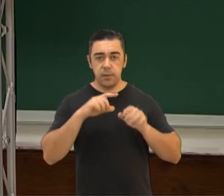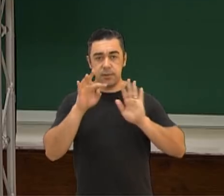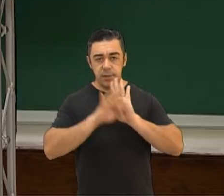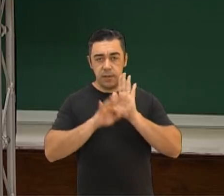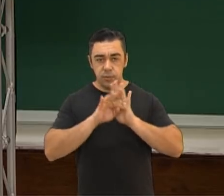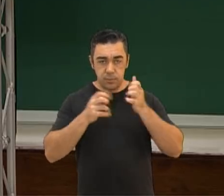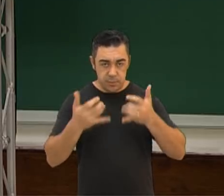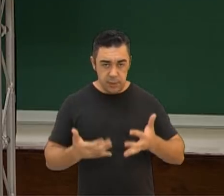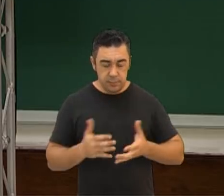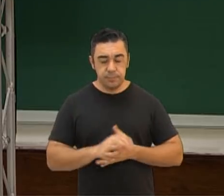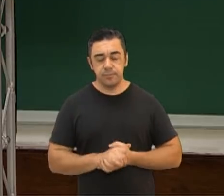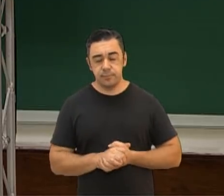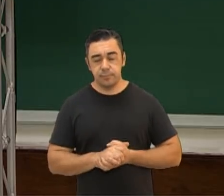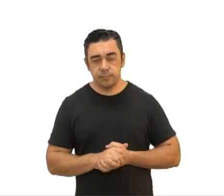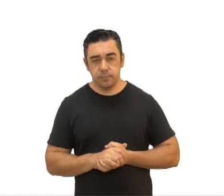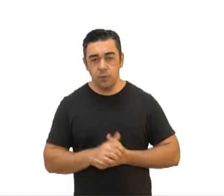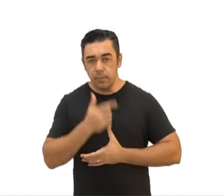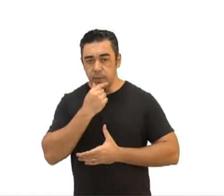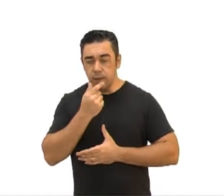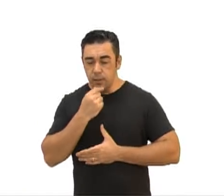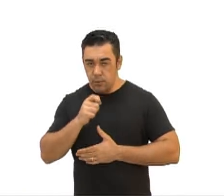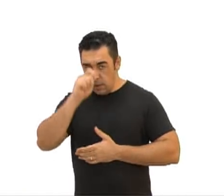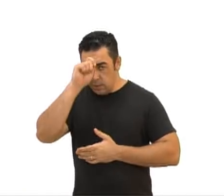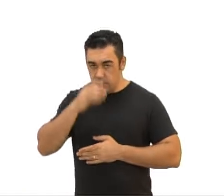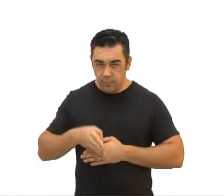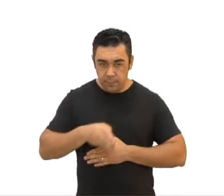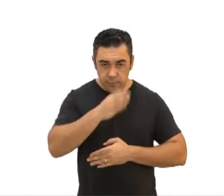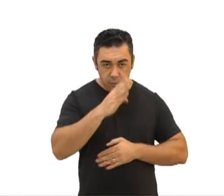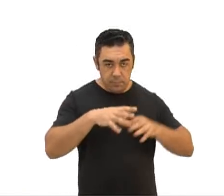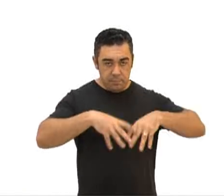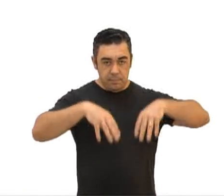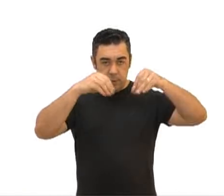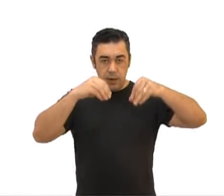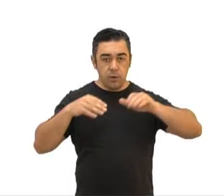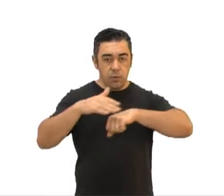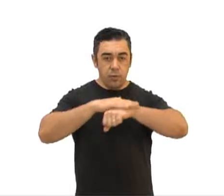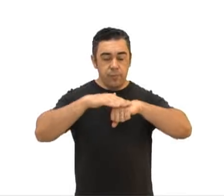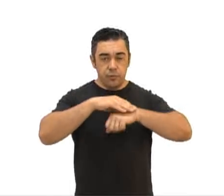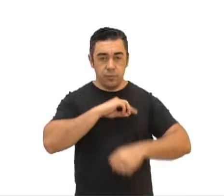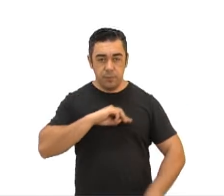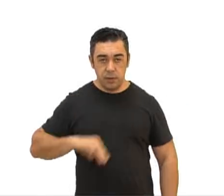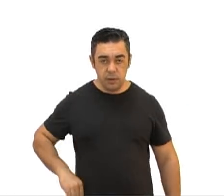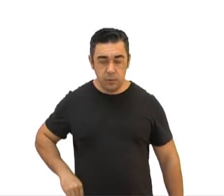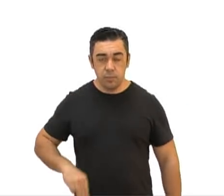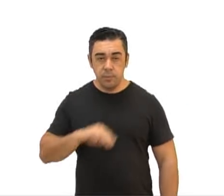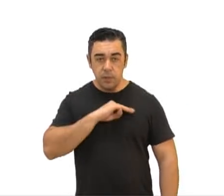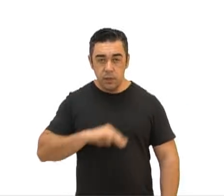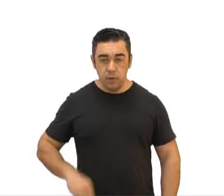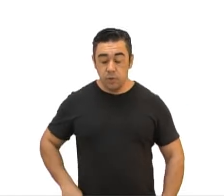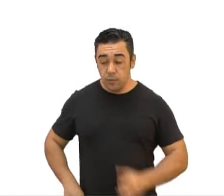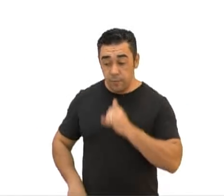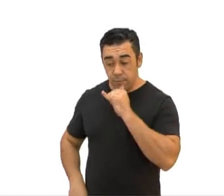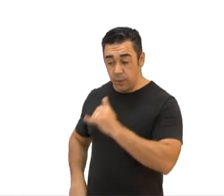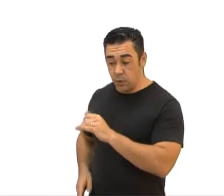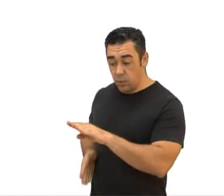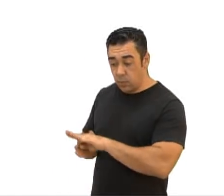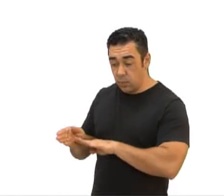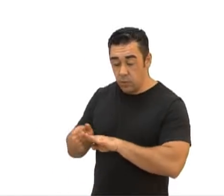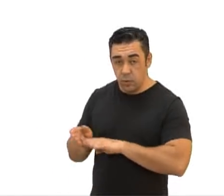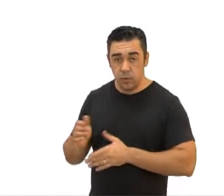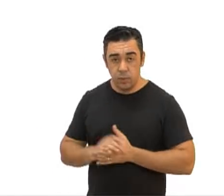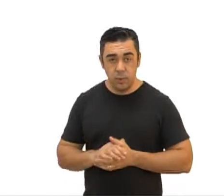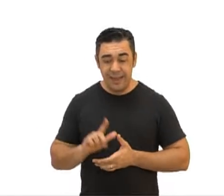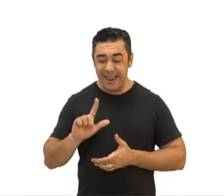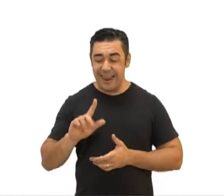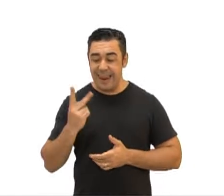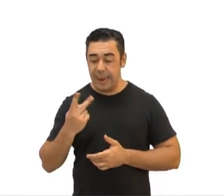né? Foi até o palácio e o ministro do sultão disse-lhe, disse a ele, né? Então,